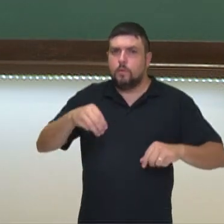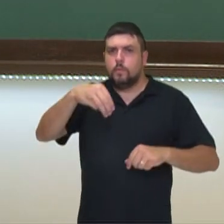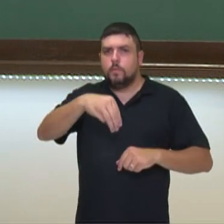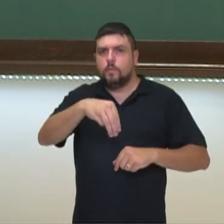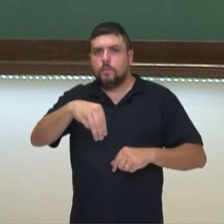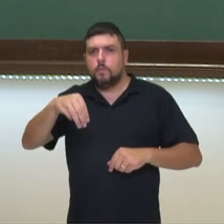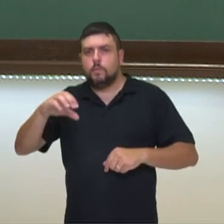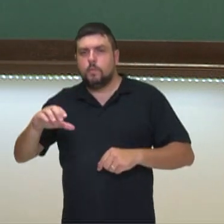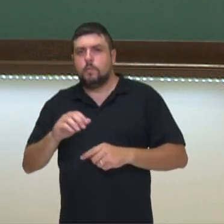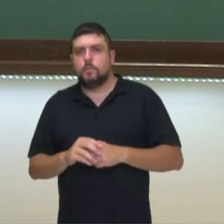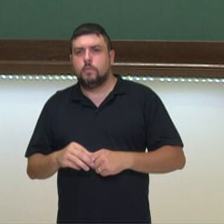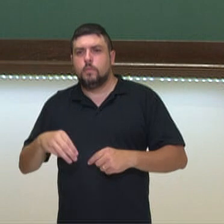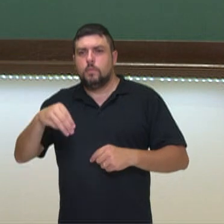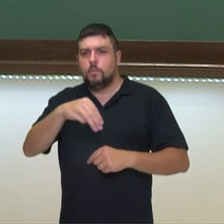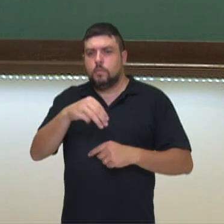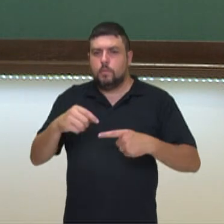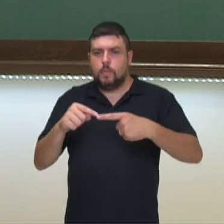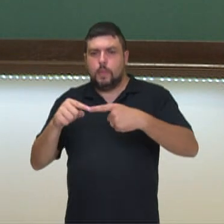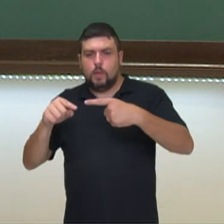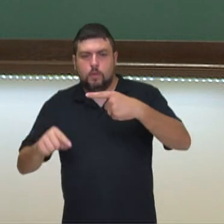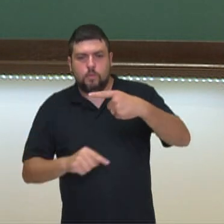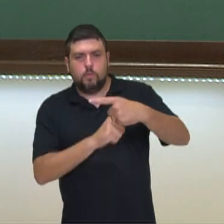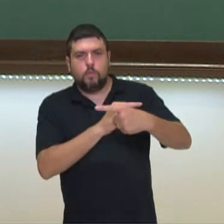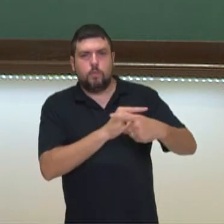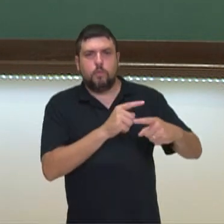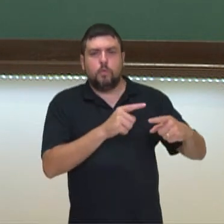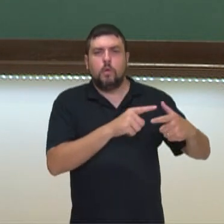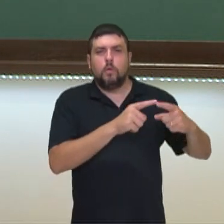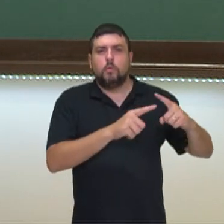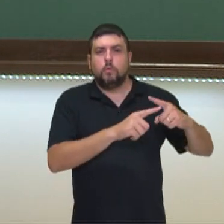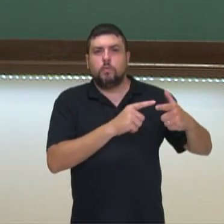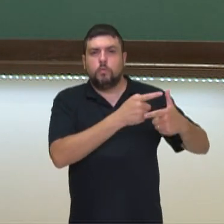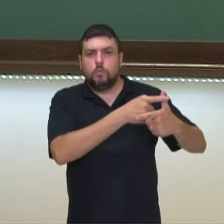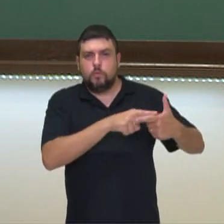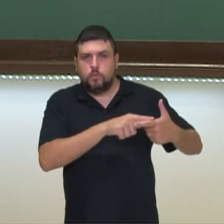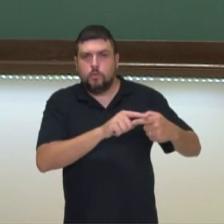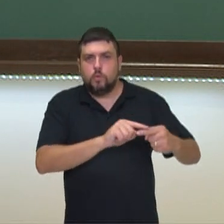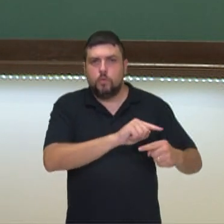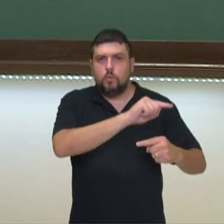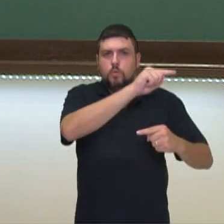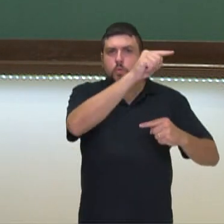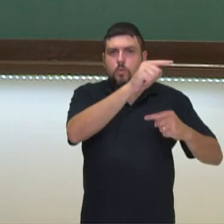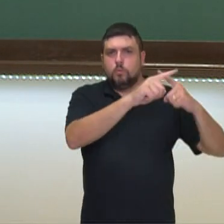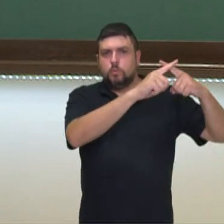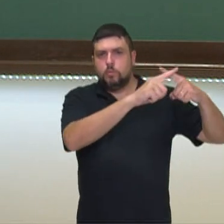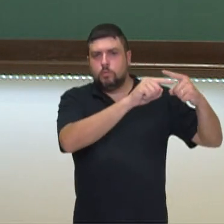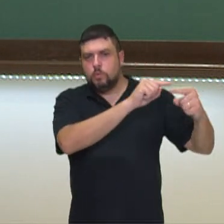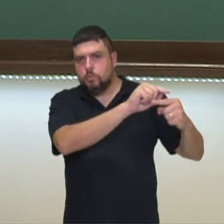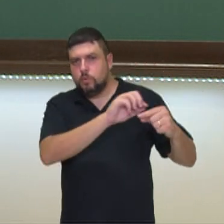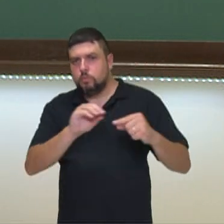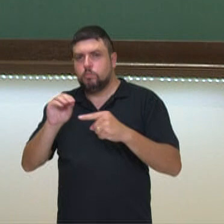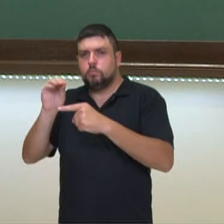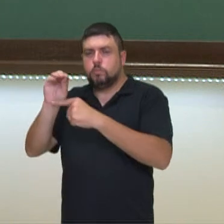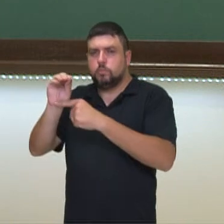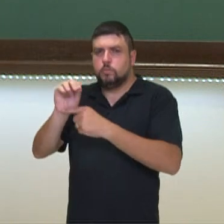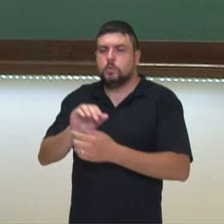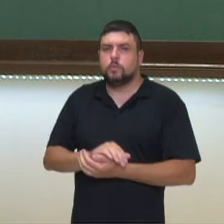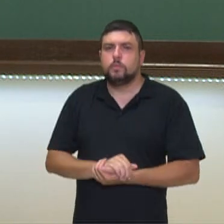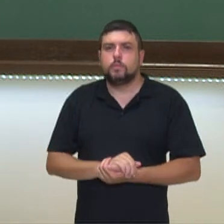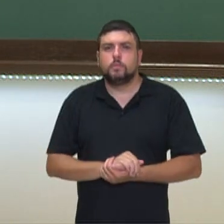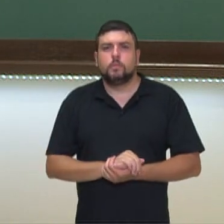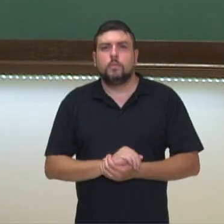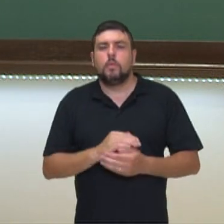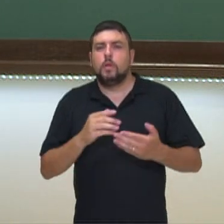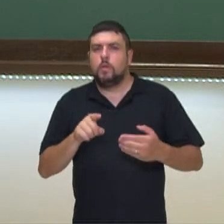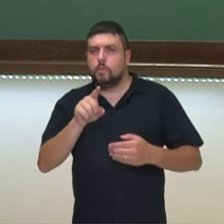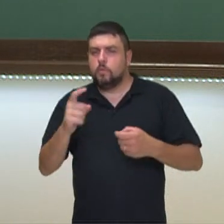o MMC pela parte de baixo, multiplicar pela parte de cima, para você ter frações com o mesmo denominador. Dito isso, peço que você